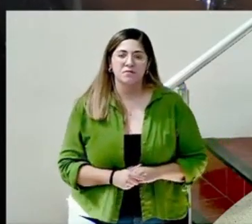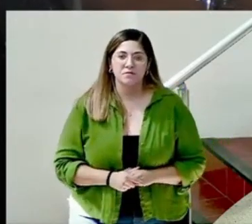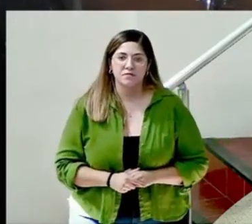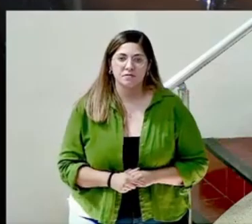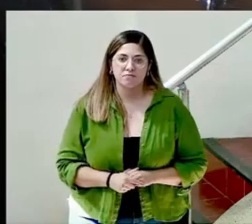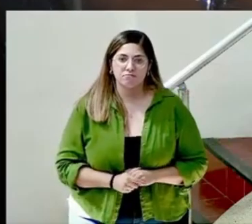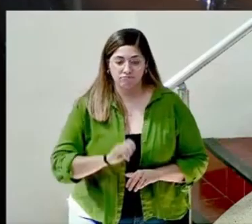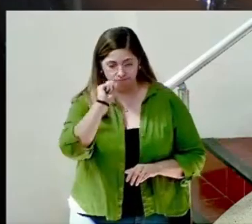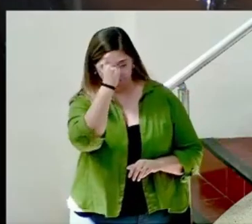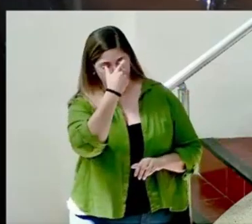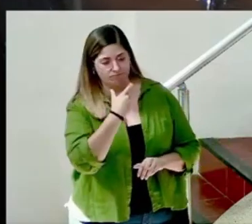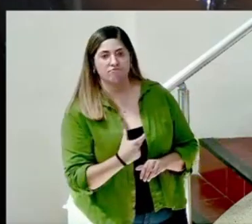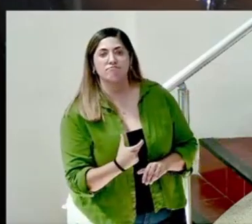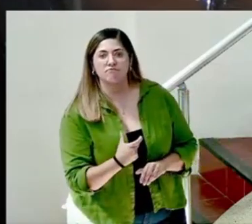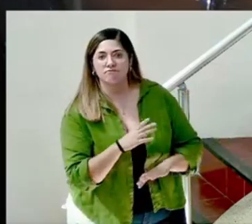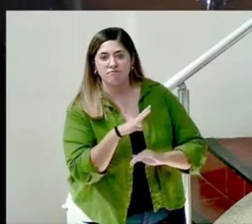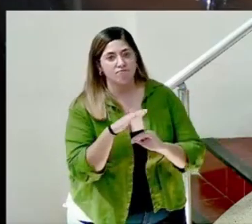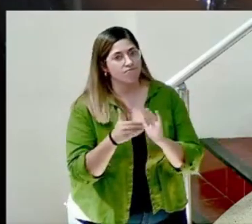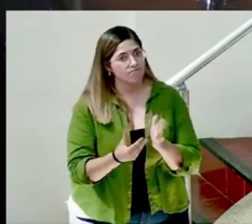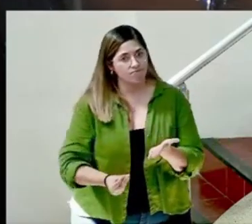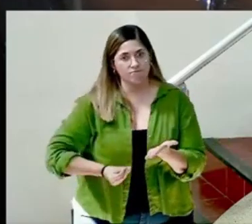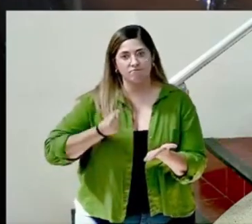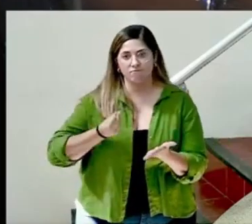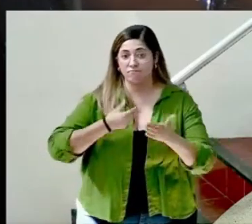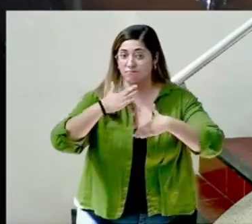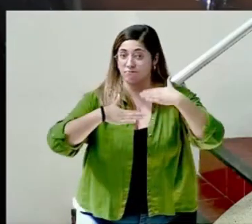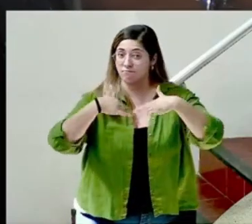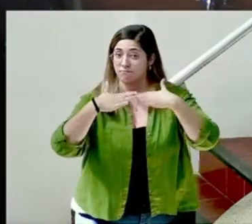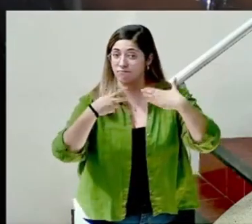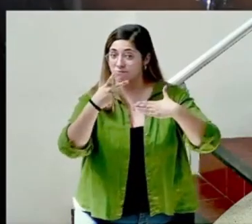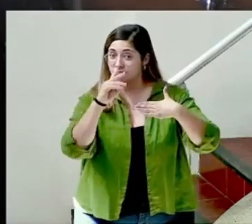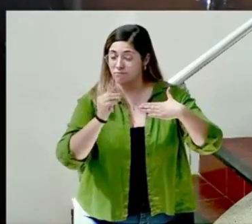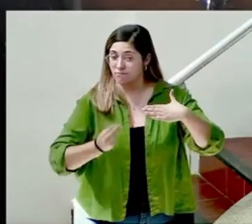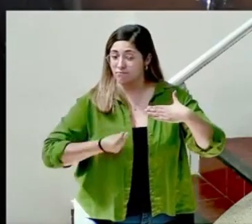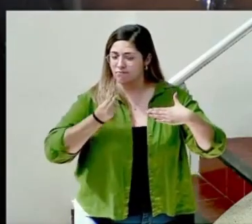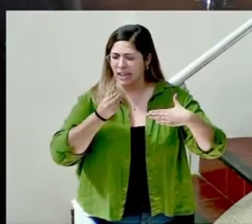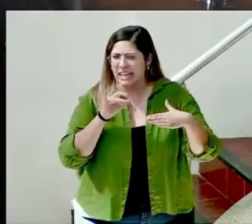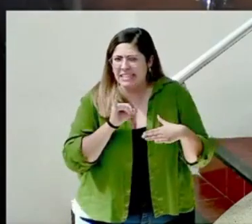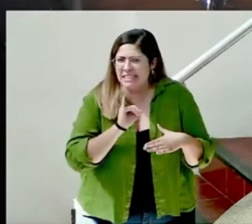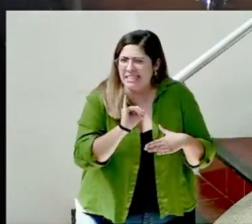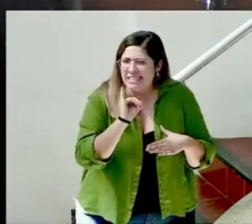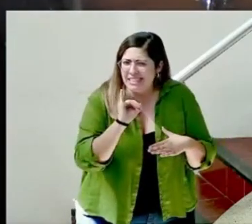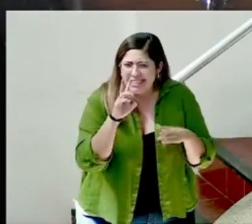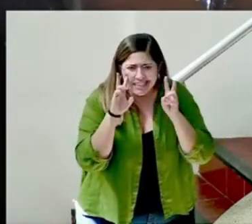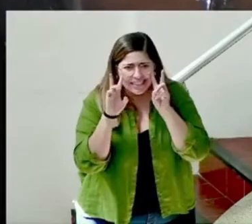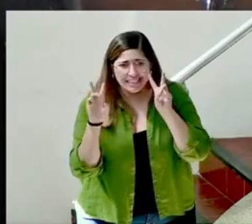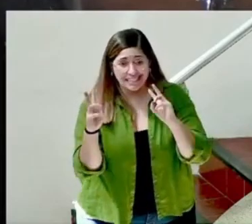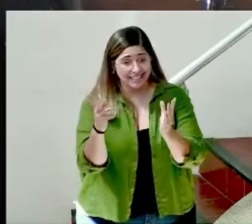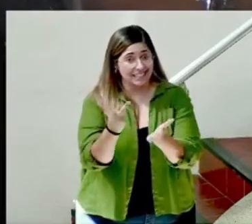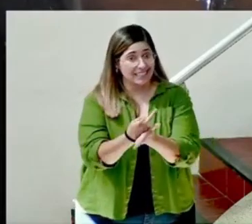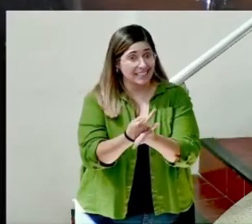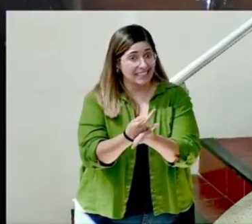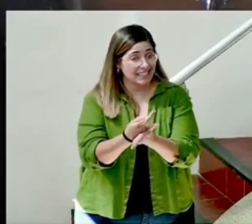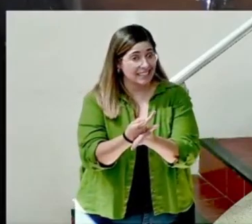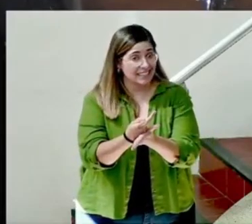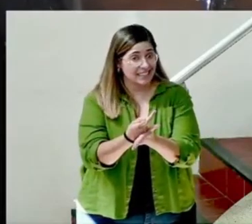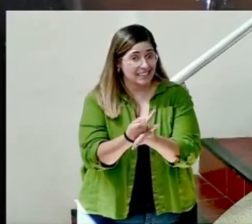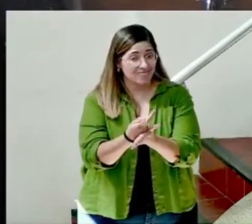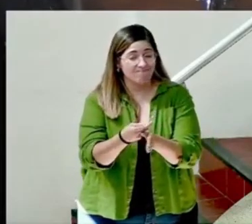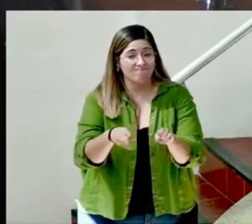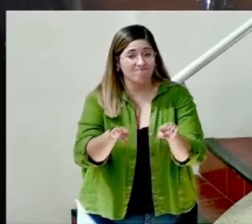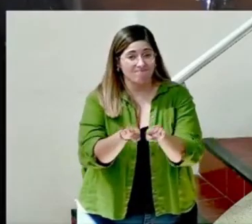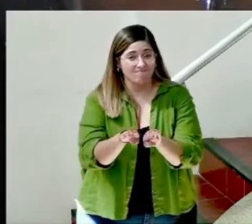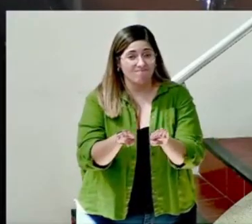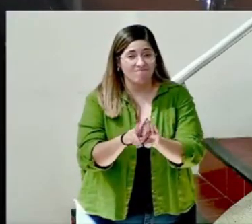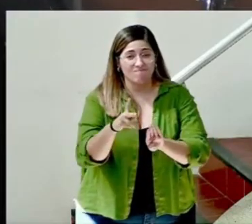de tudo o que fazemos na vida. Se você tem um modo errado de olhar as coisas, isso vai